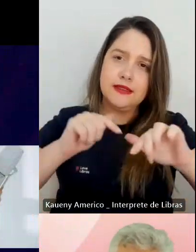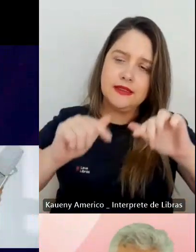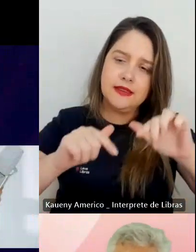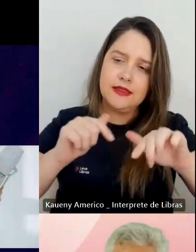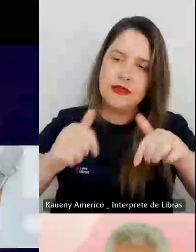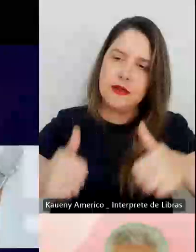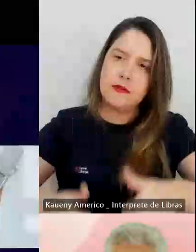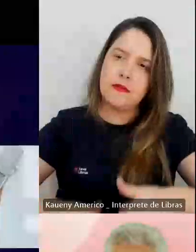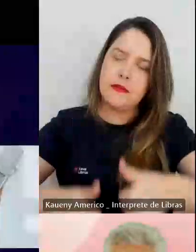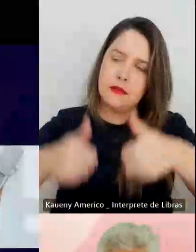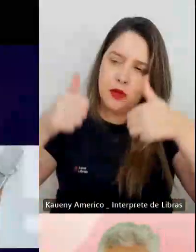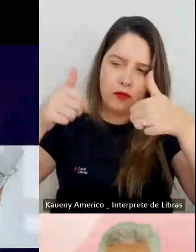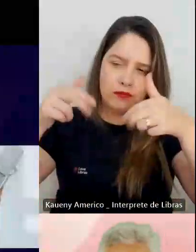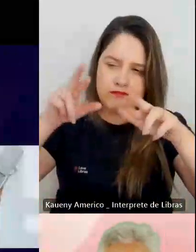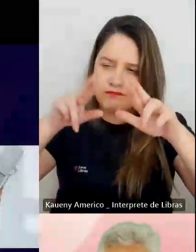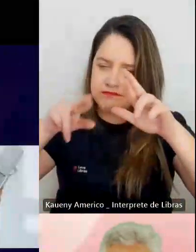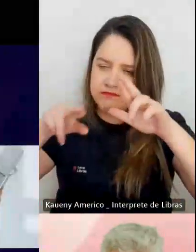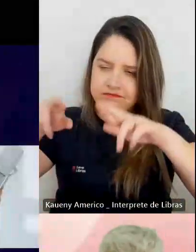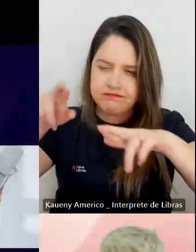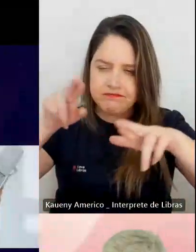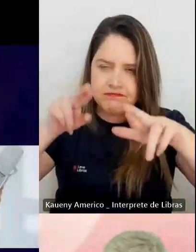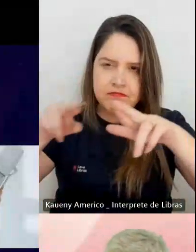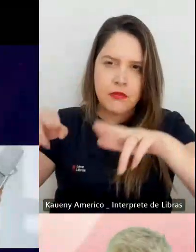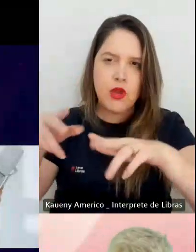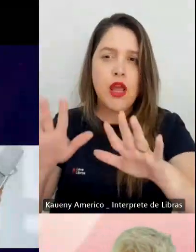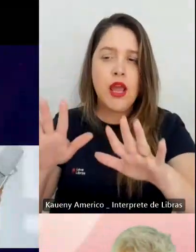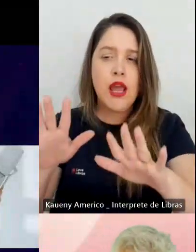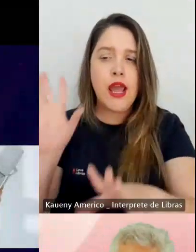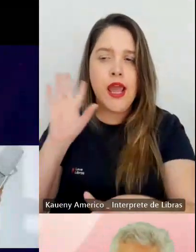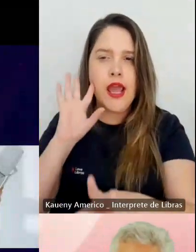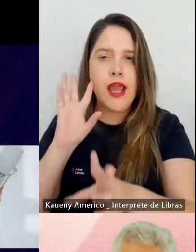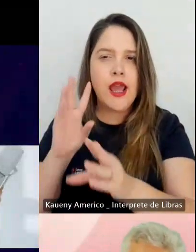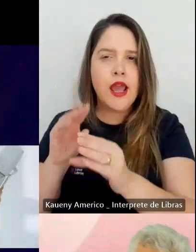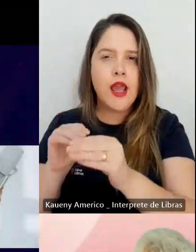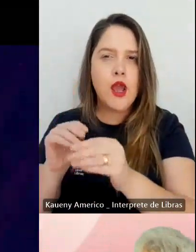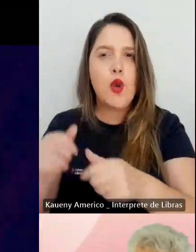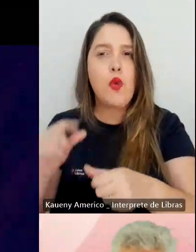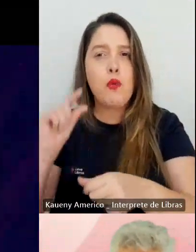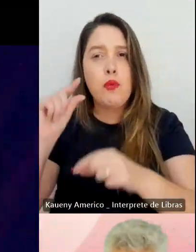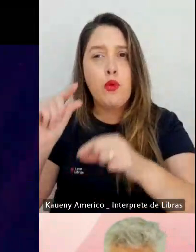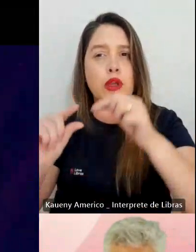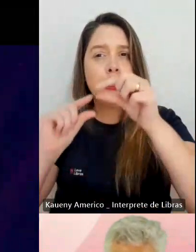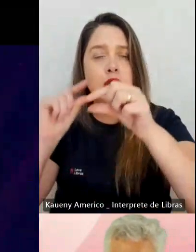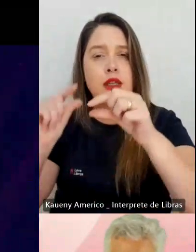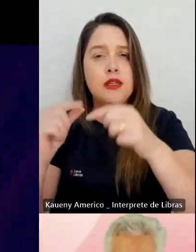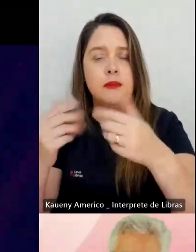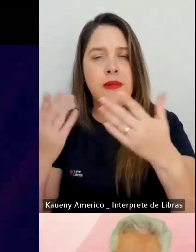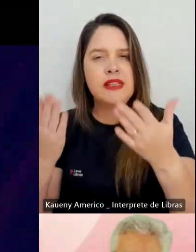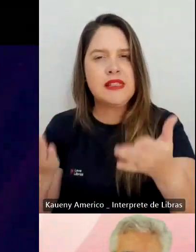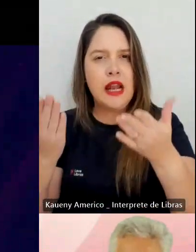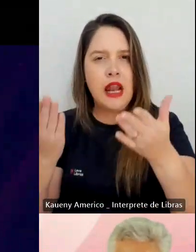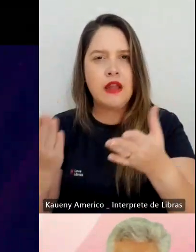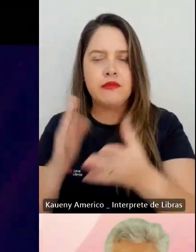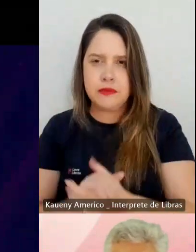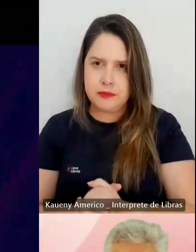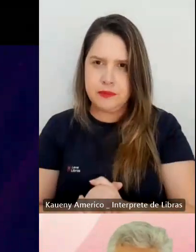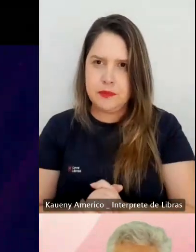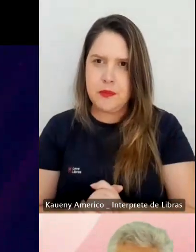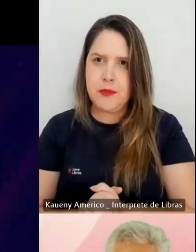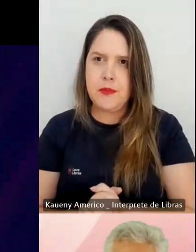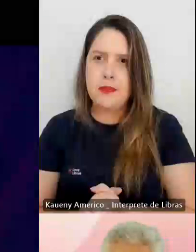observada e, por vezes, a compressão pode ser um pouquinho mais leve. Vem sempre